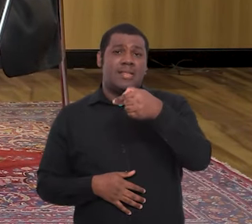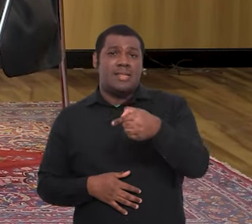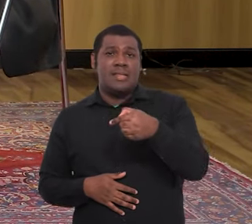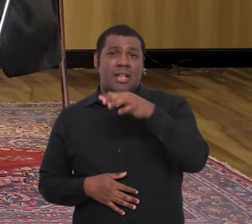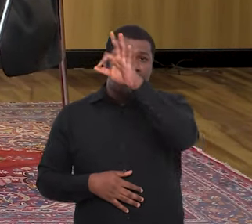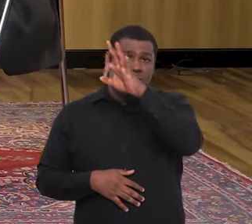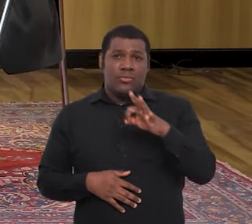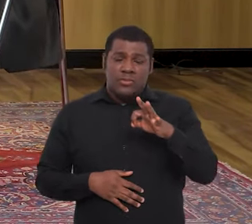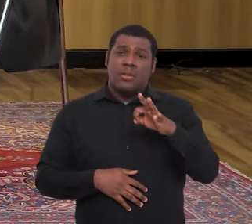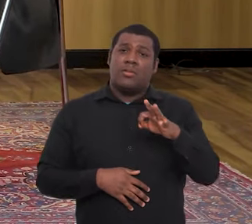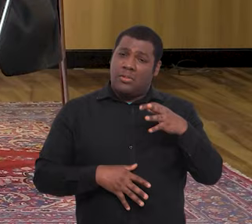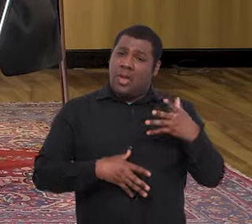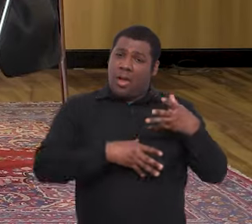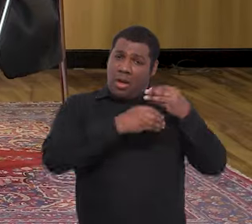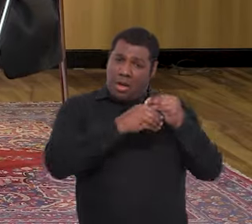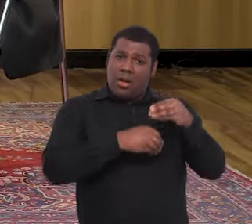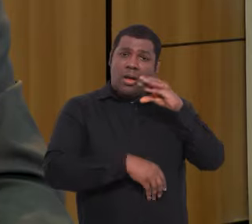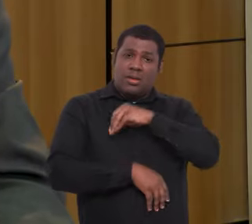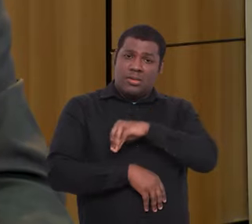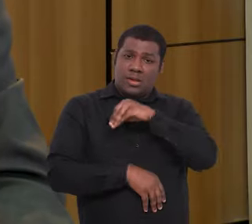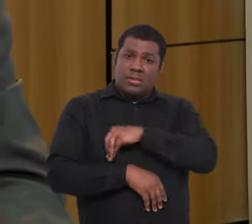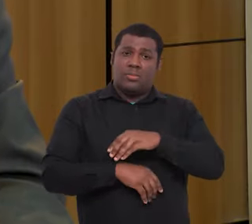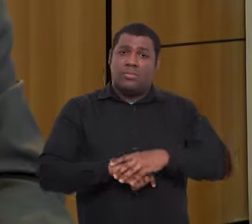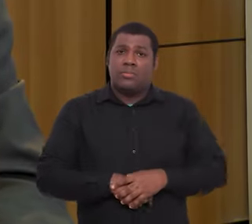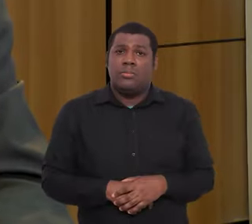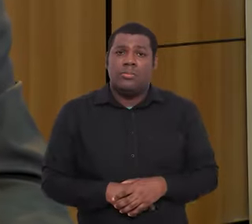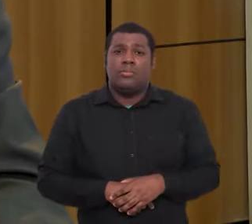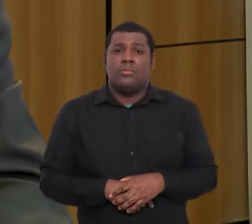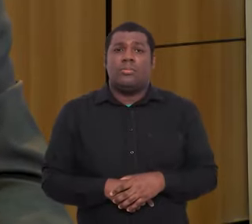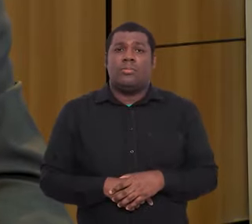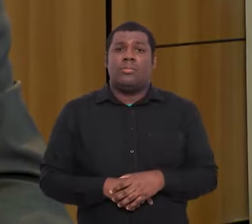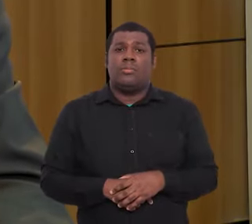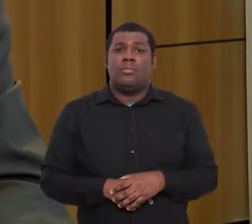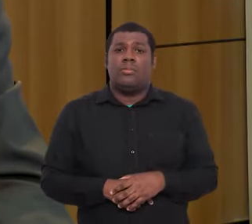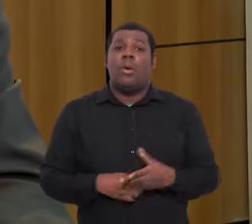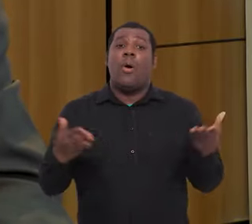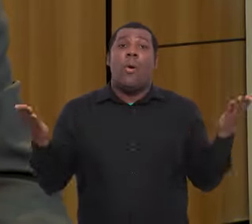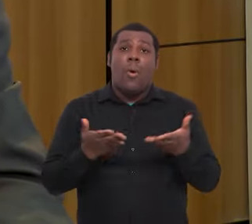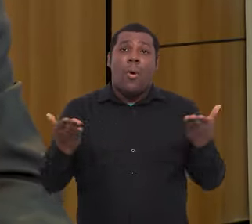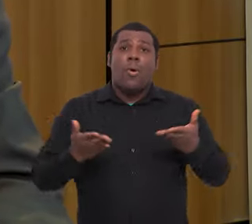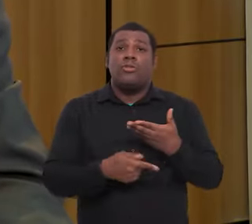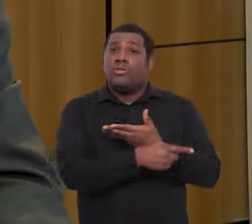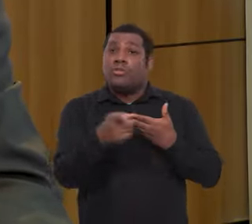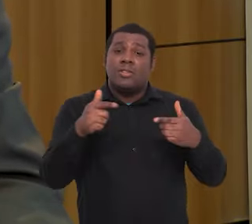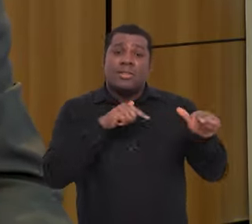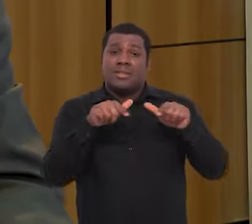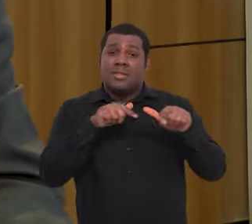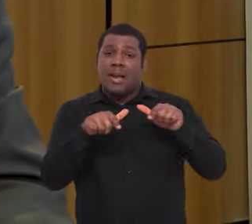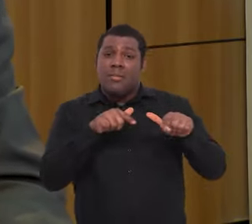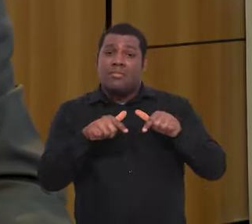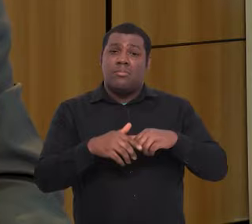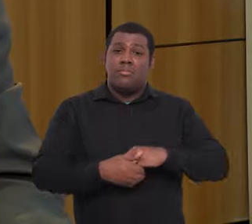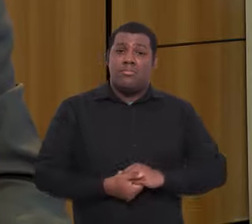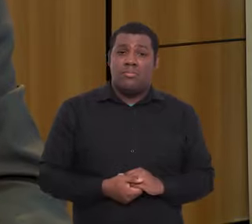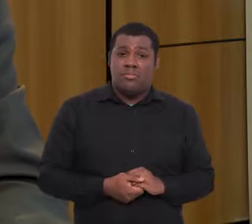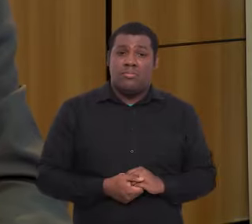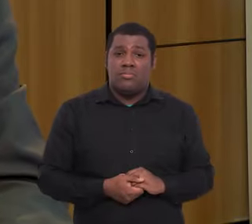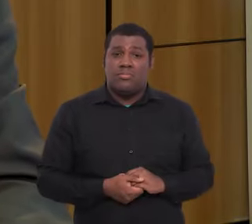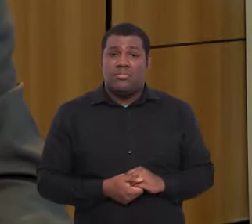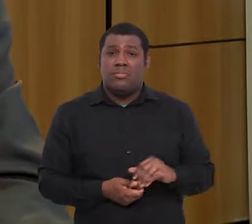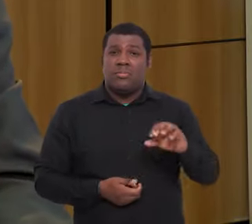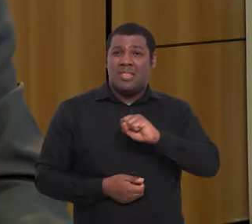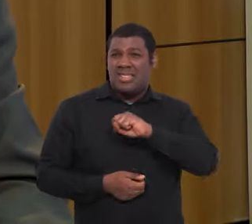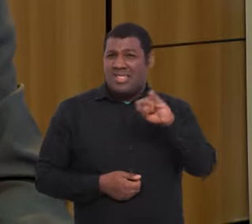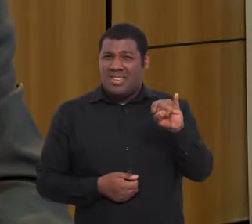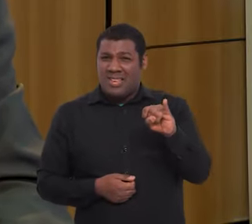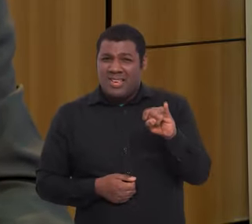7% da tua remuneração Total com a mesma jornada que você trabalha hoje se você ter uma retirada